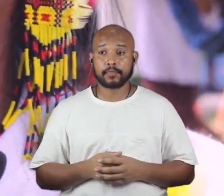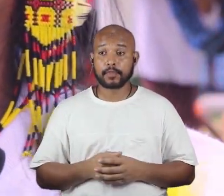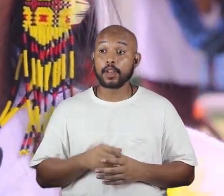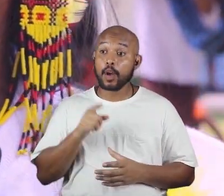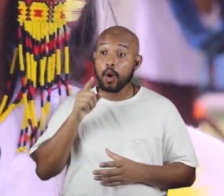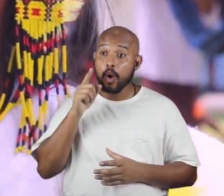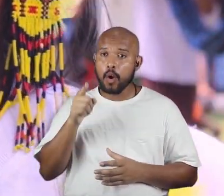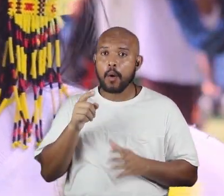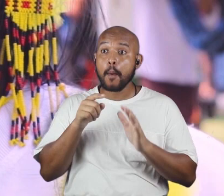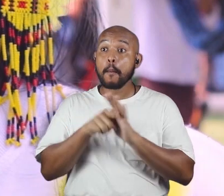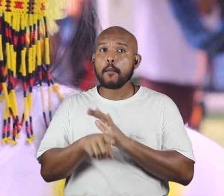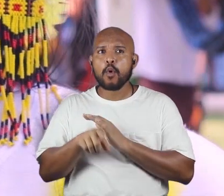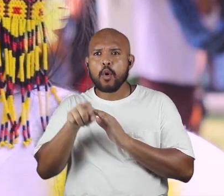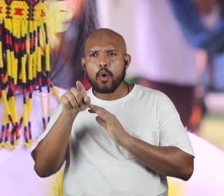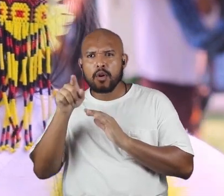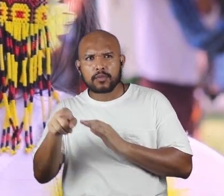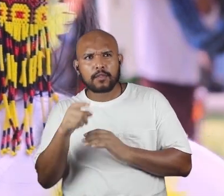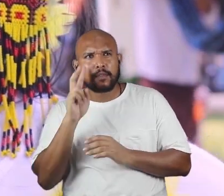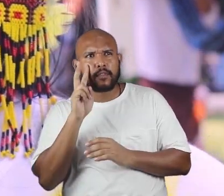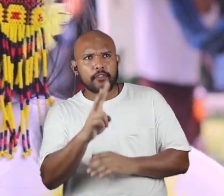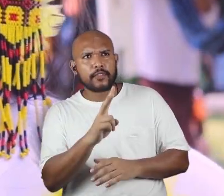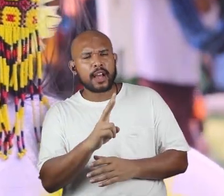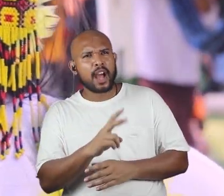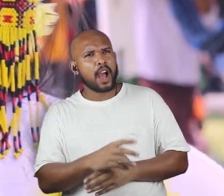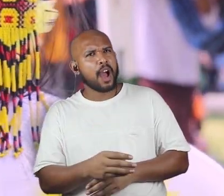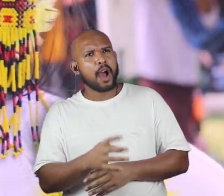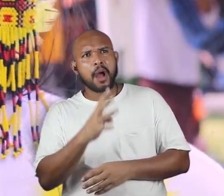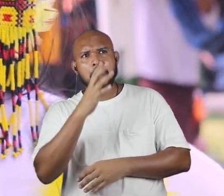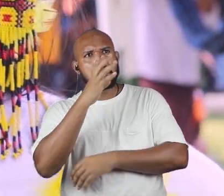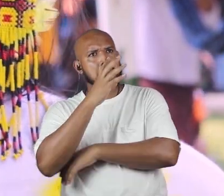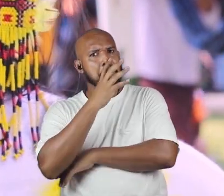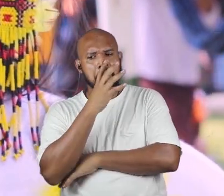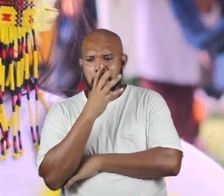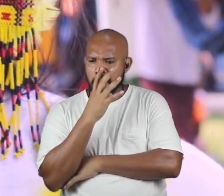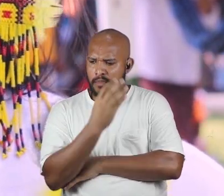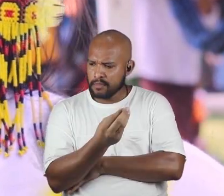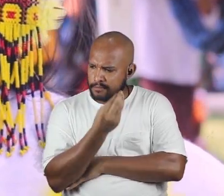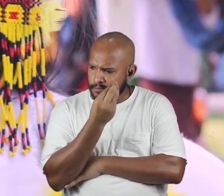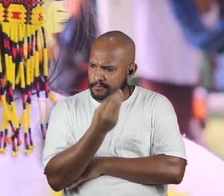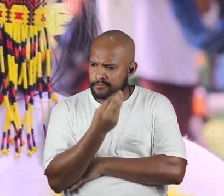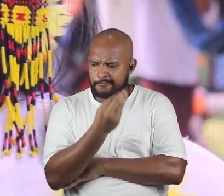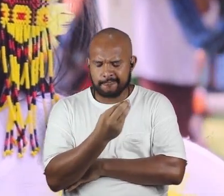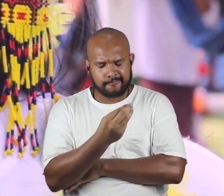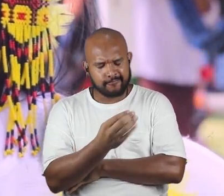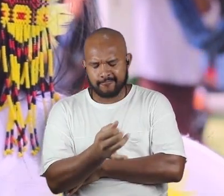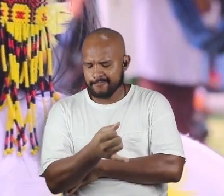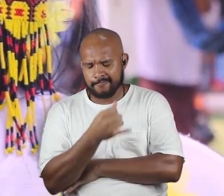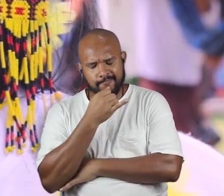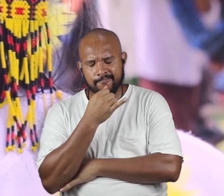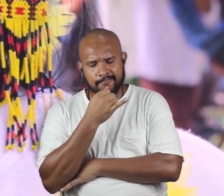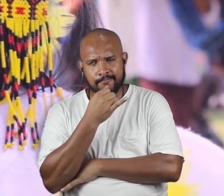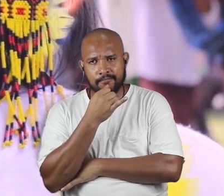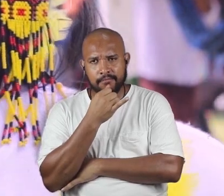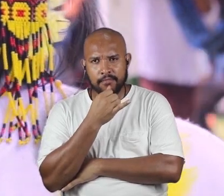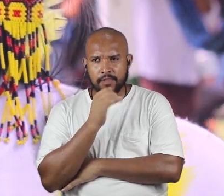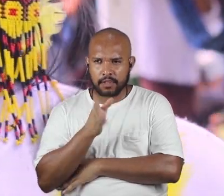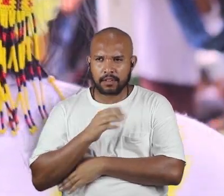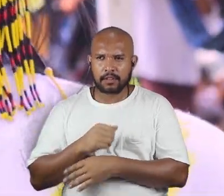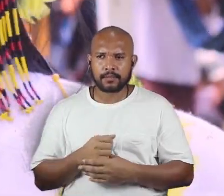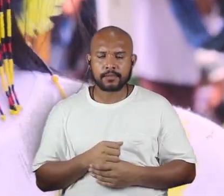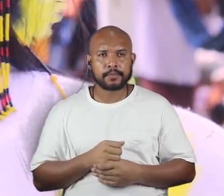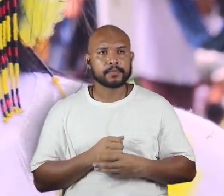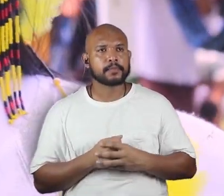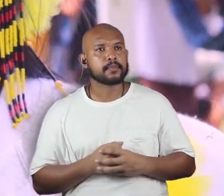já presenciou alguma, assim, algum fato que te deixou assim, meio triste com a